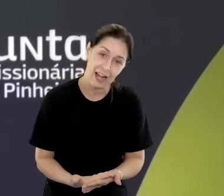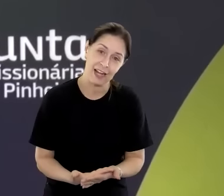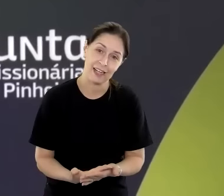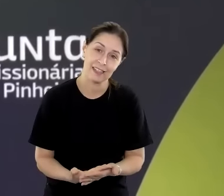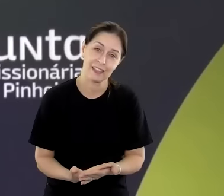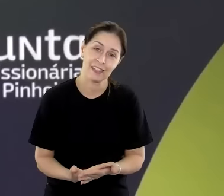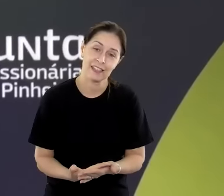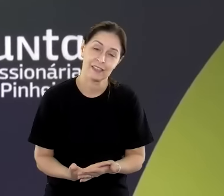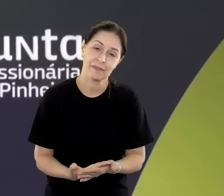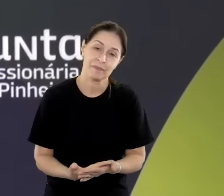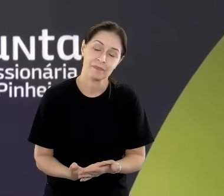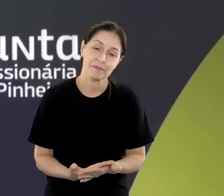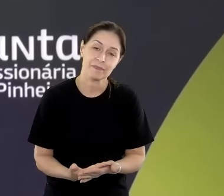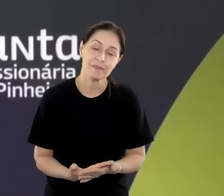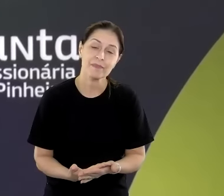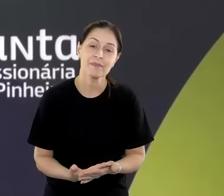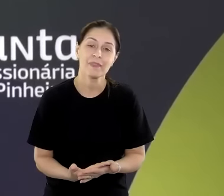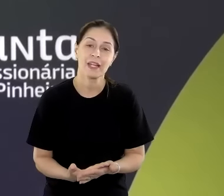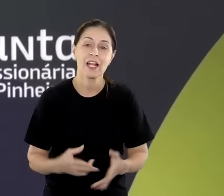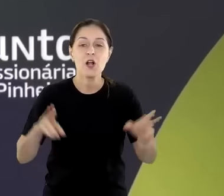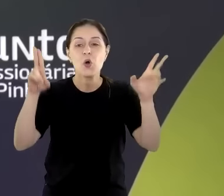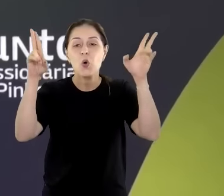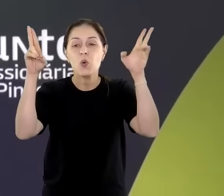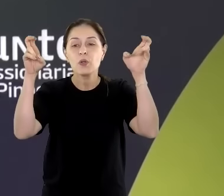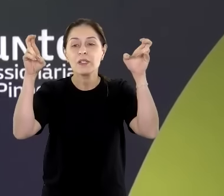oportuno tema: como vencer a ansiedade.